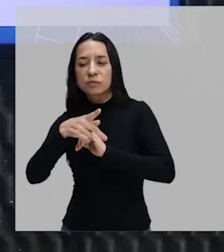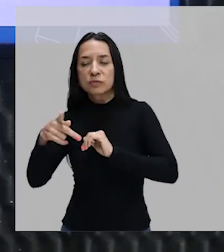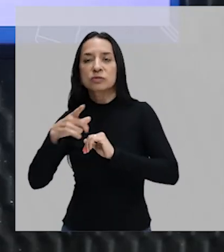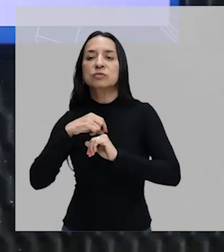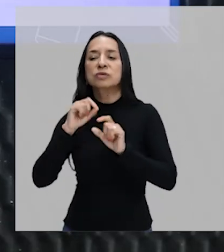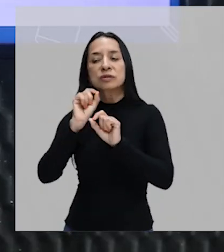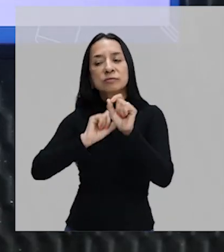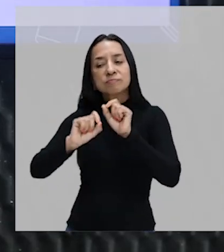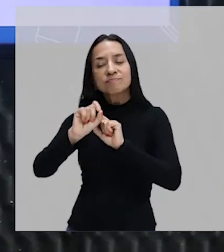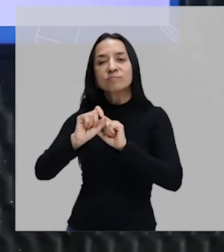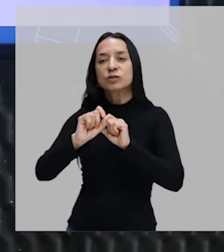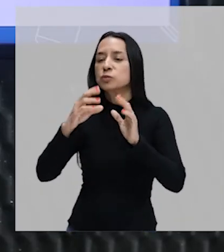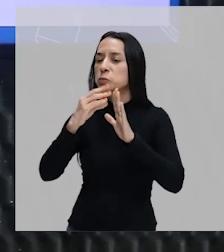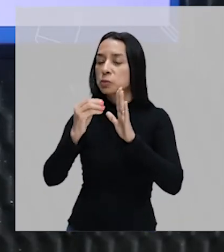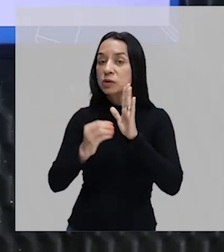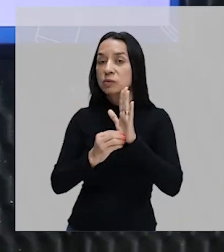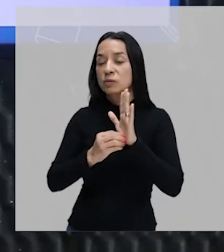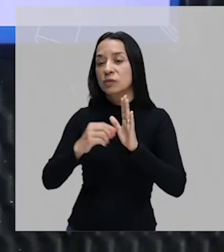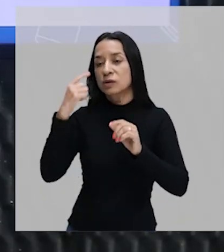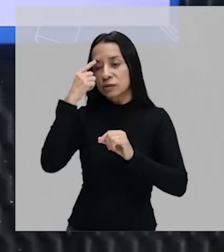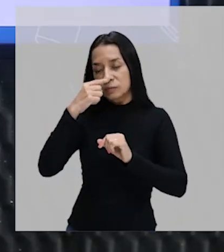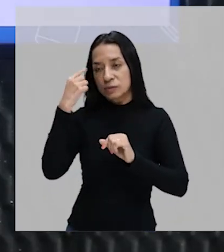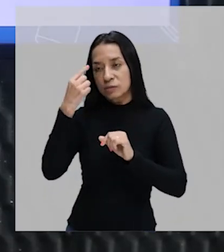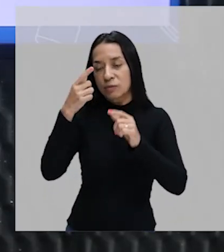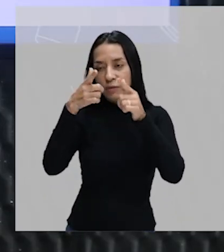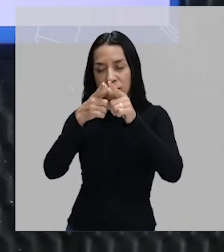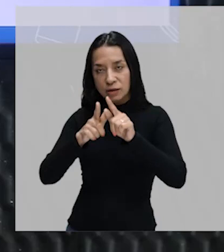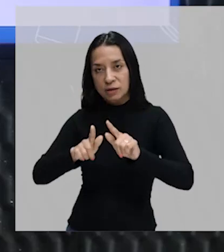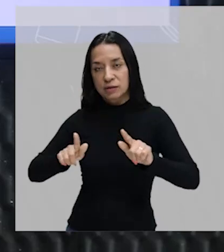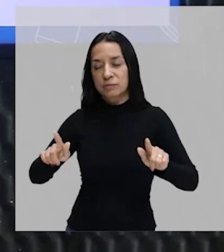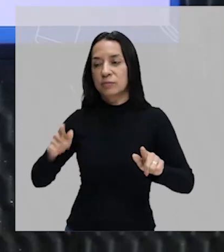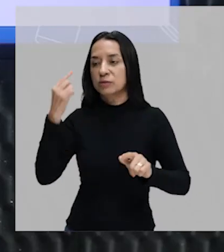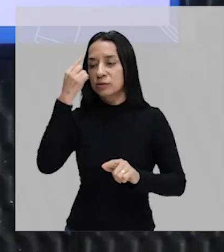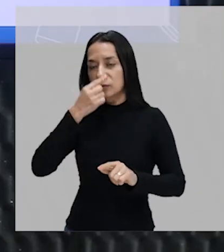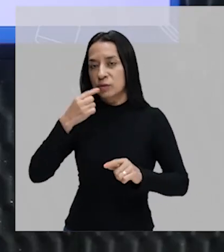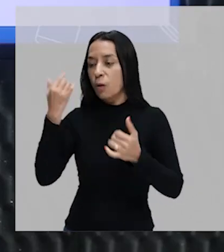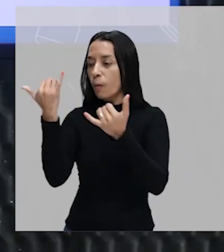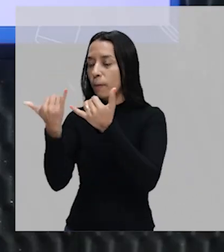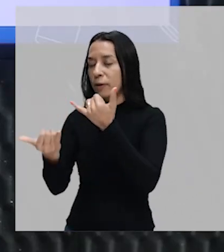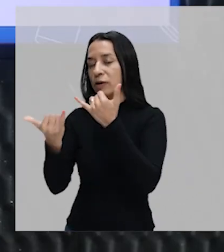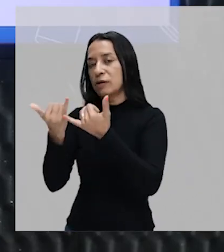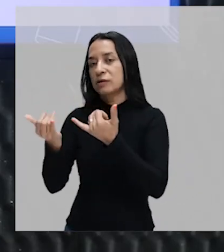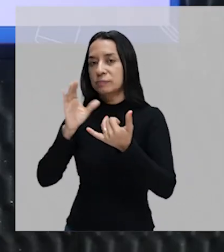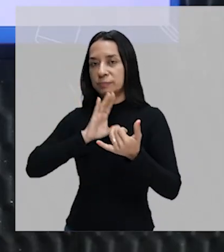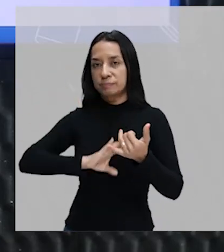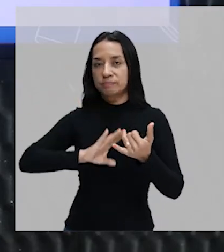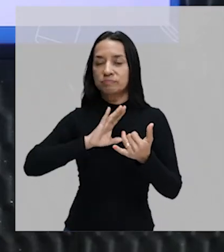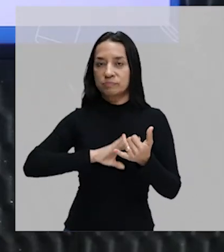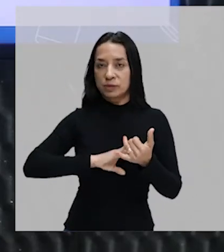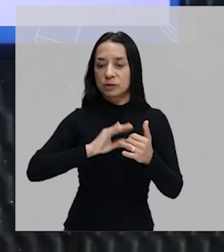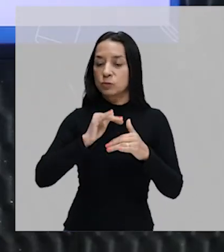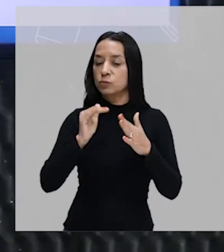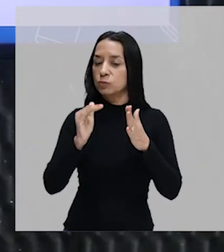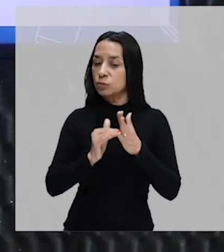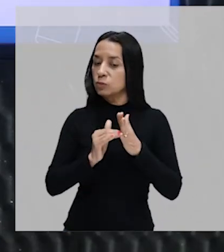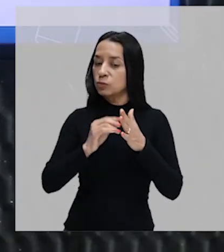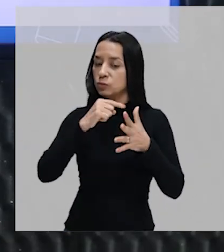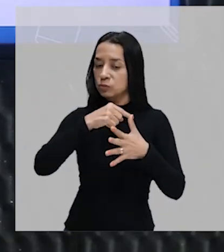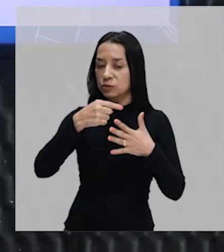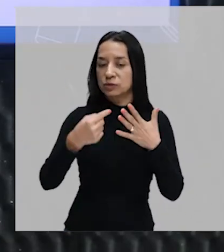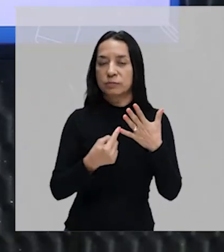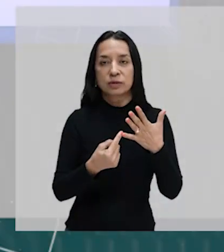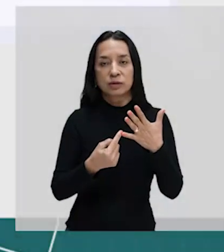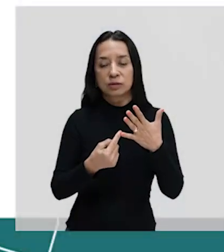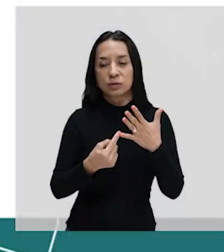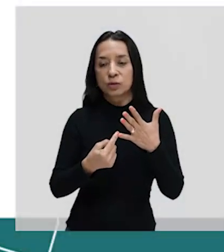A gramática de espanhol é muito parecida com a gramática da língua portuguesa em todos os aspectos, gente. Todas